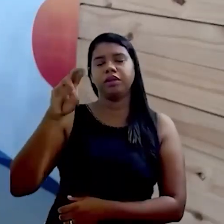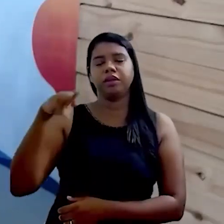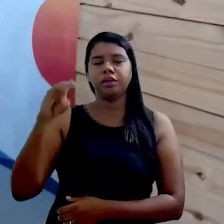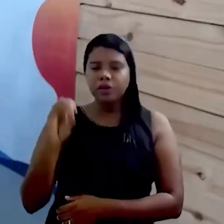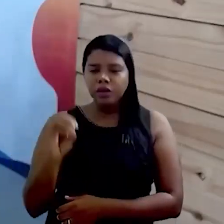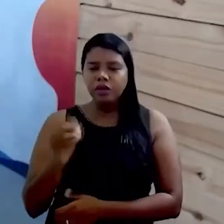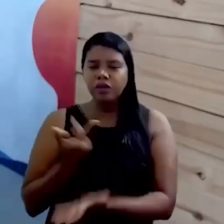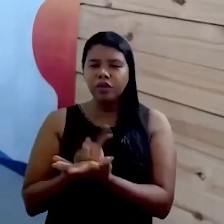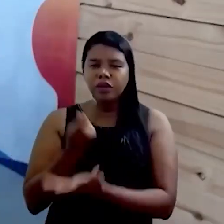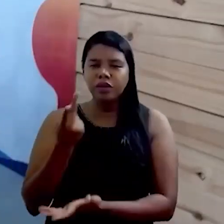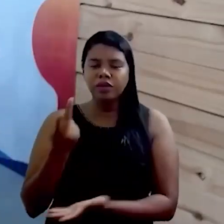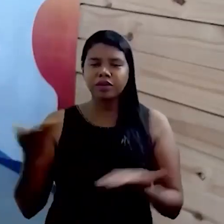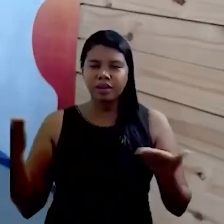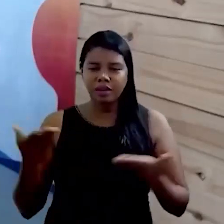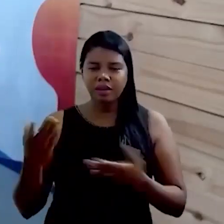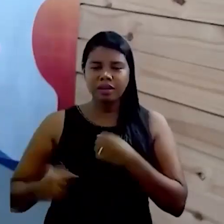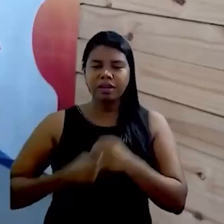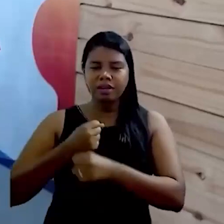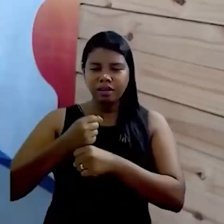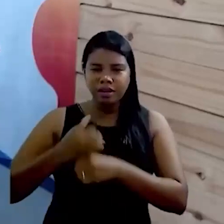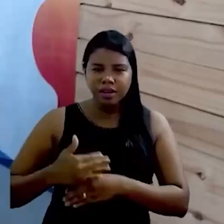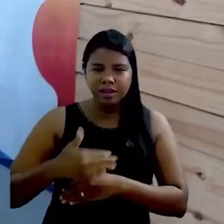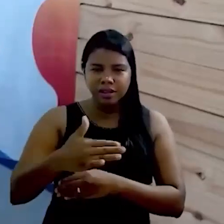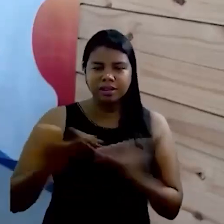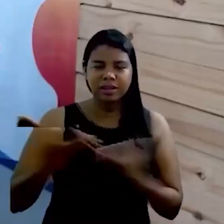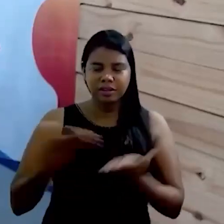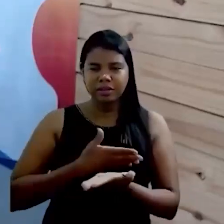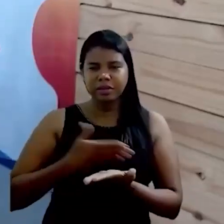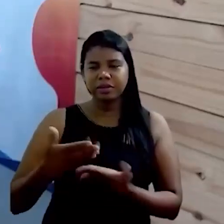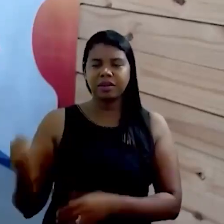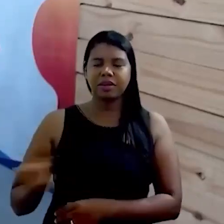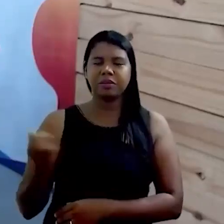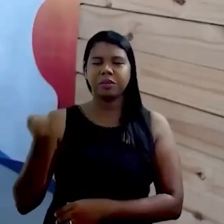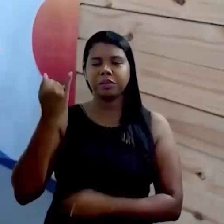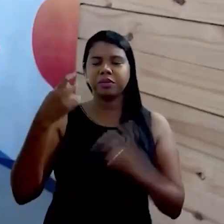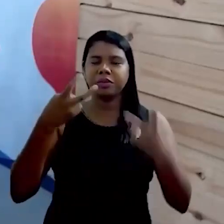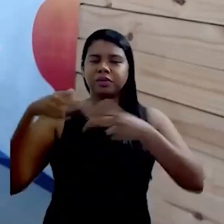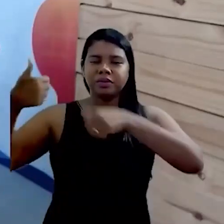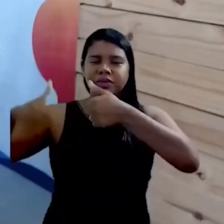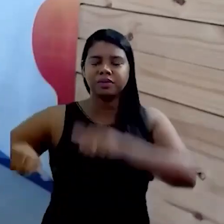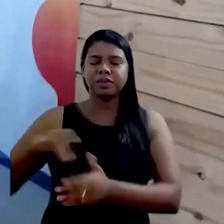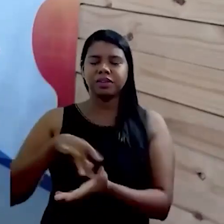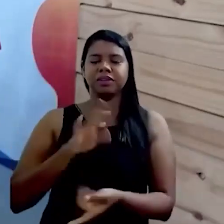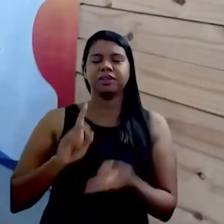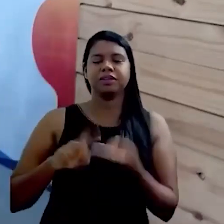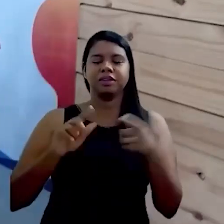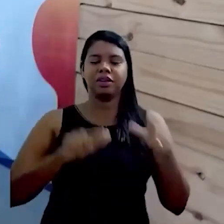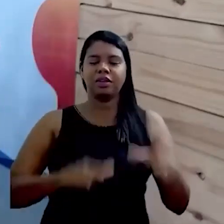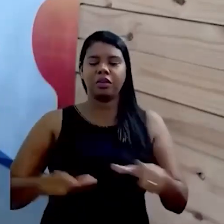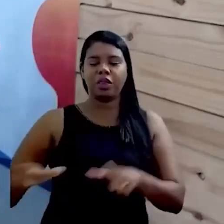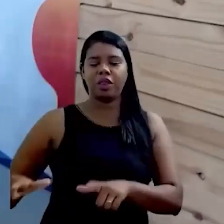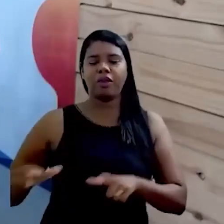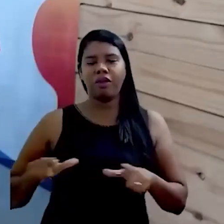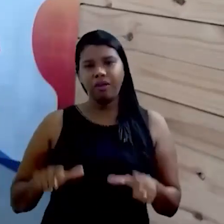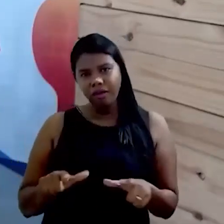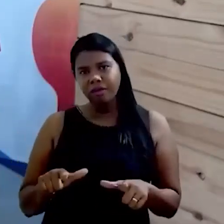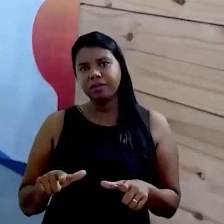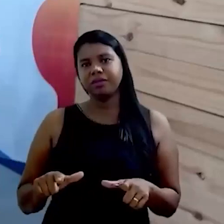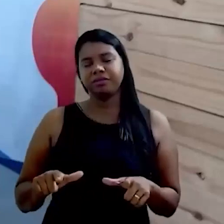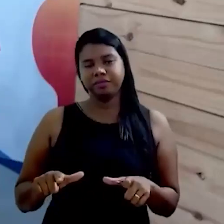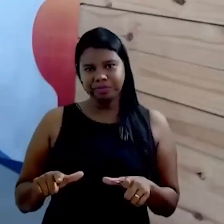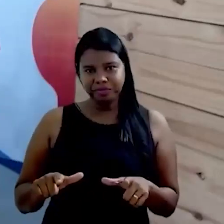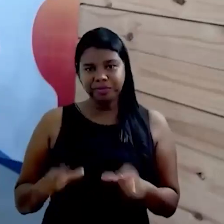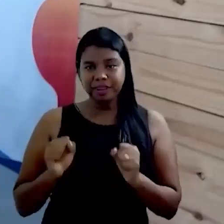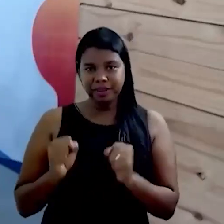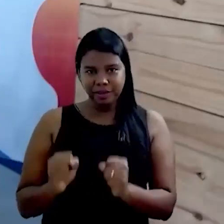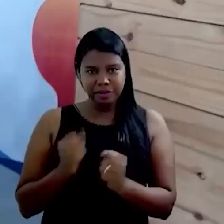ano. E aí, antes de falar das tendências em si, eu acho que é muito importante a gente observar o ambiente ao qual essas tendências